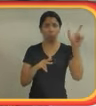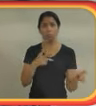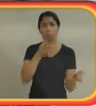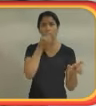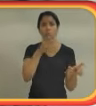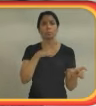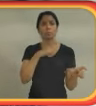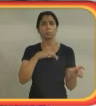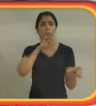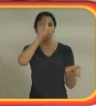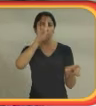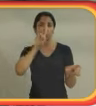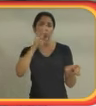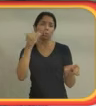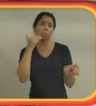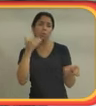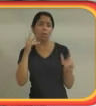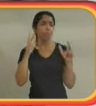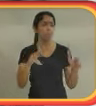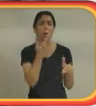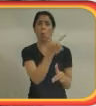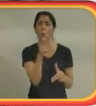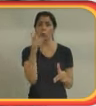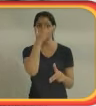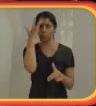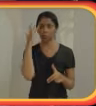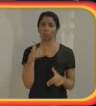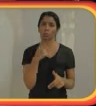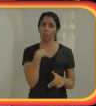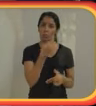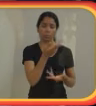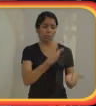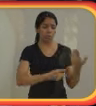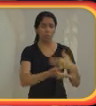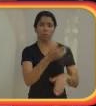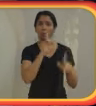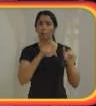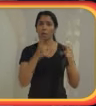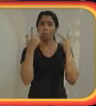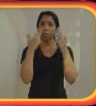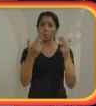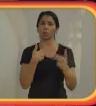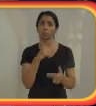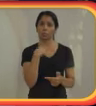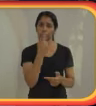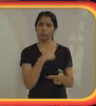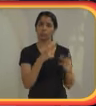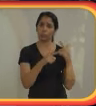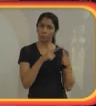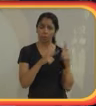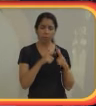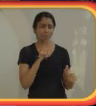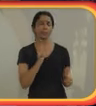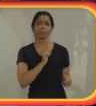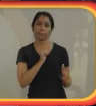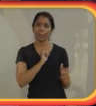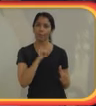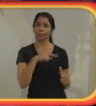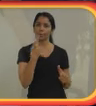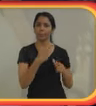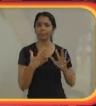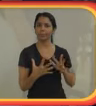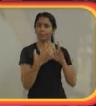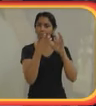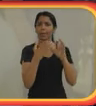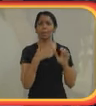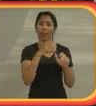uma pessoa boa, ele tem os defeitos dele como todo mundo. O nosso relacionamento é um relacionamento normal. A gente tem os nossos problemas, a gente tem